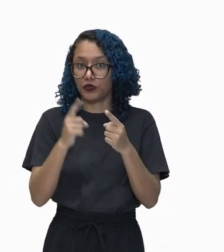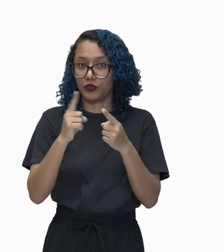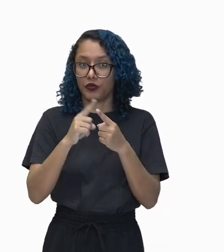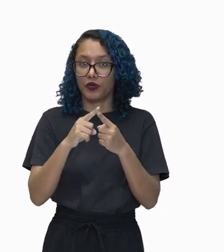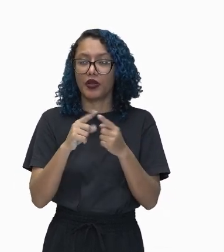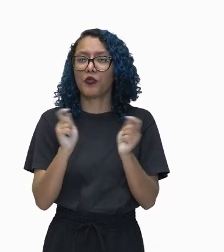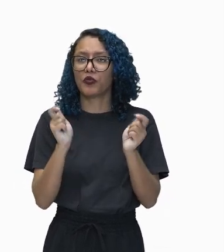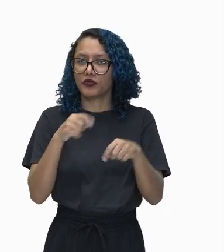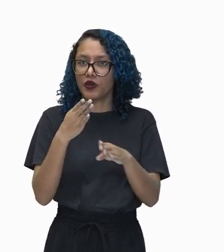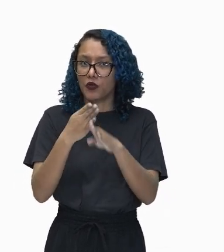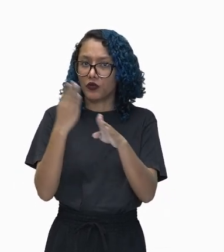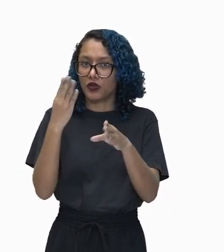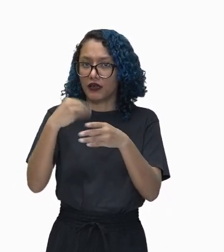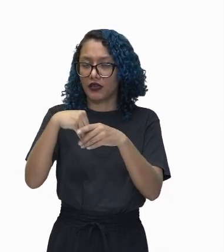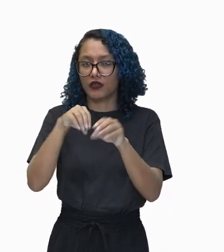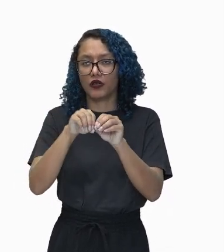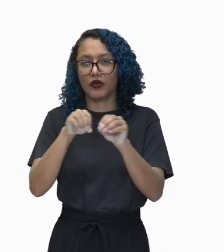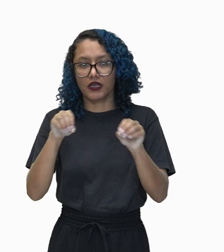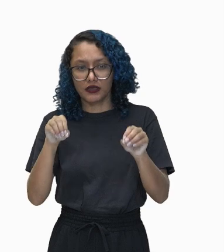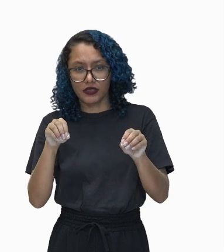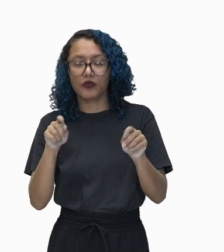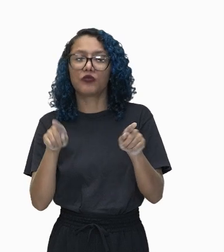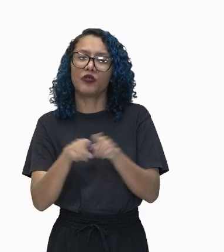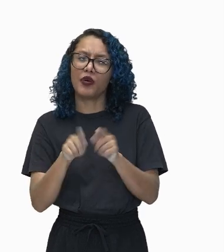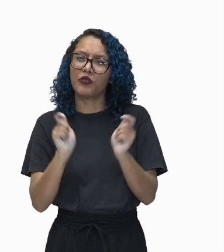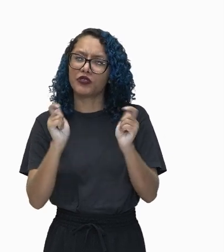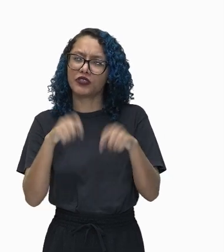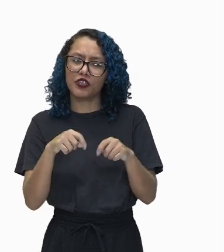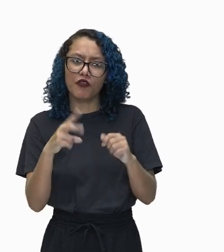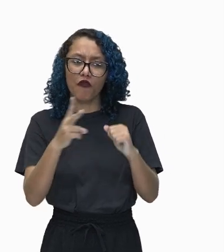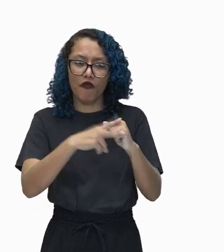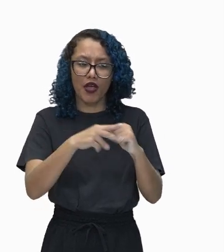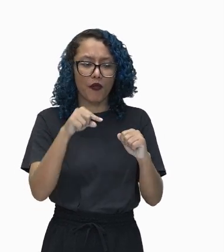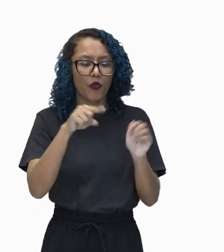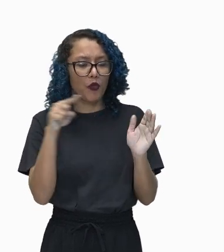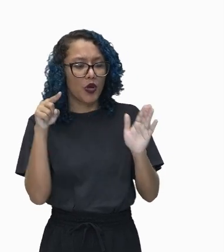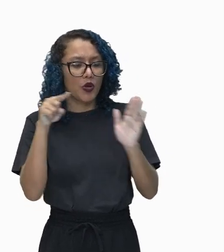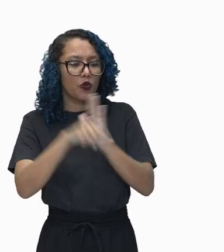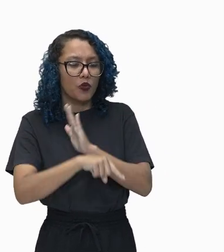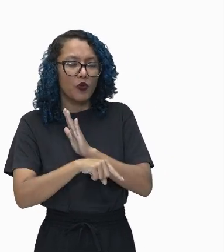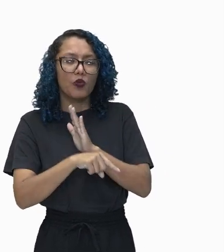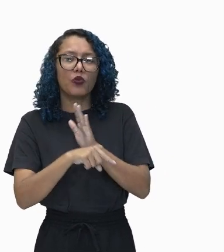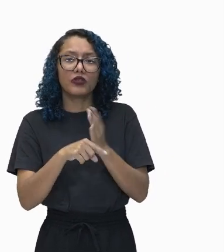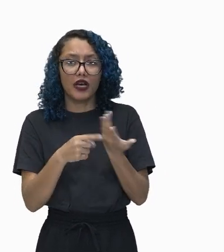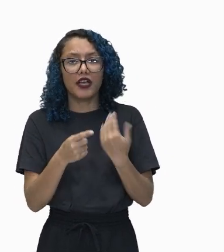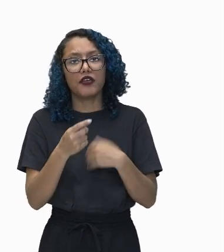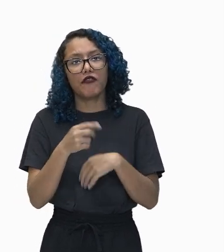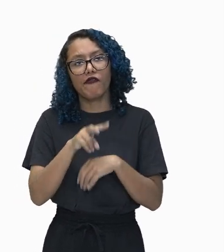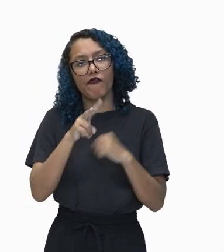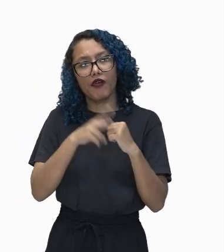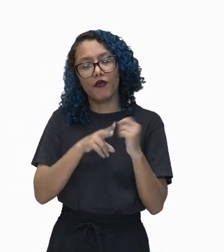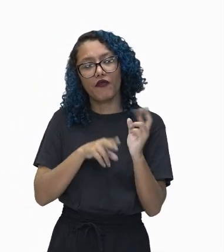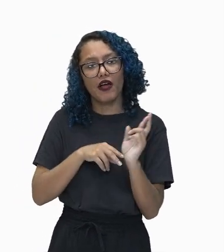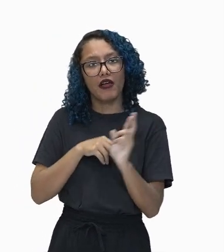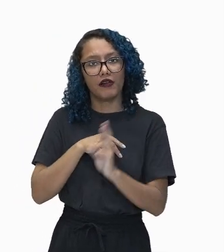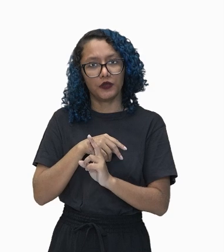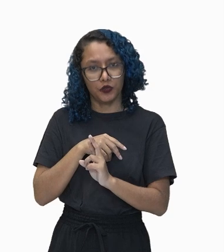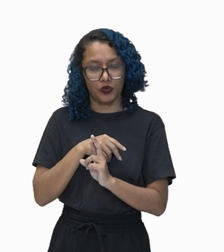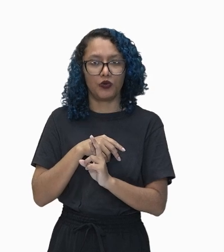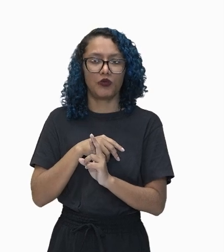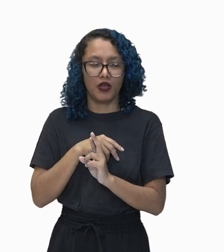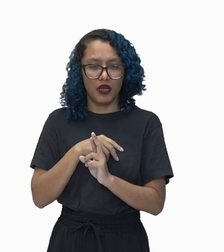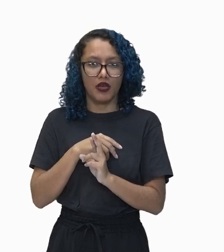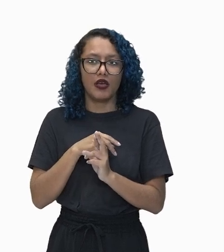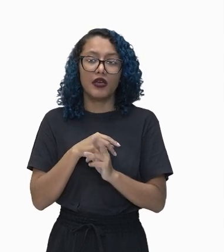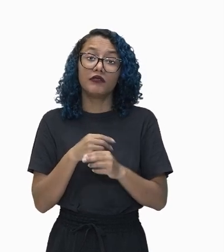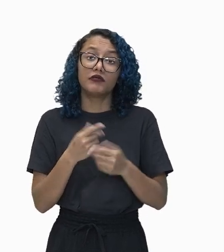vamos fazer aquele jogo de perguntar para o verbo vai nos dizer quem é o sujeito da oração e vai